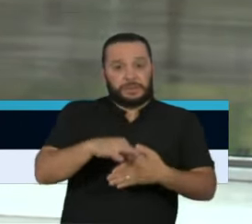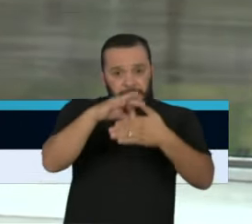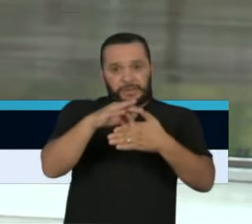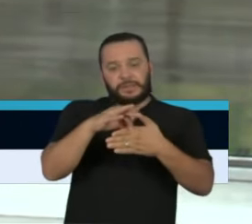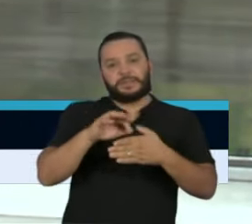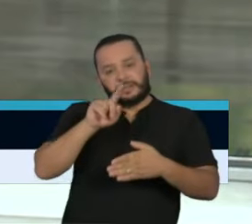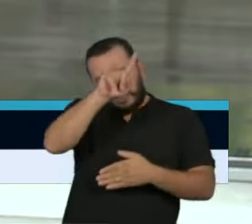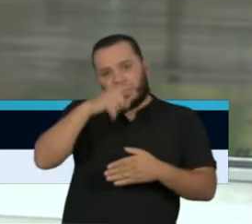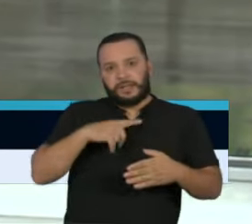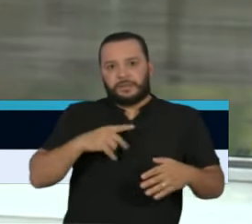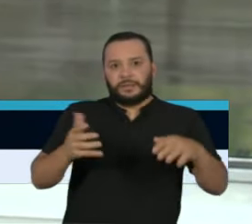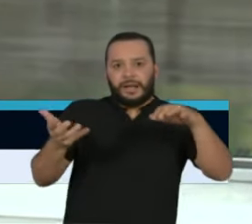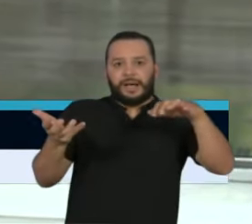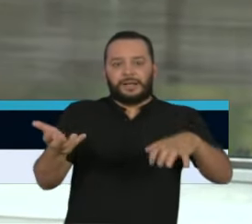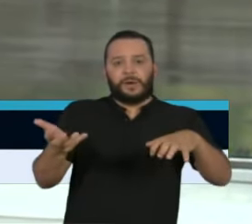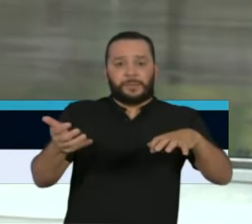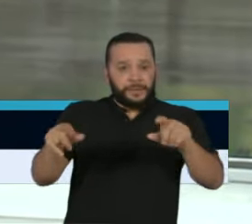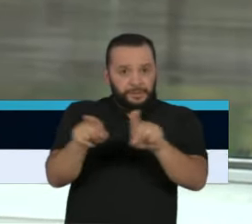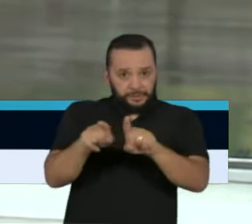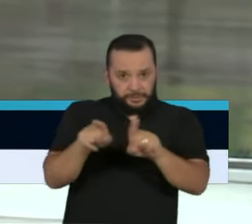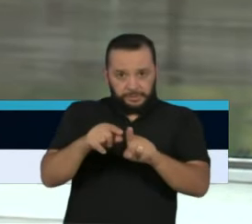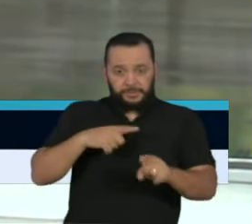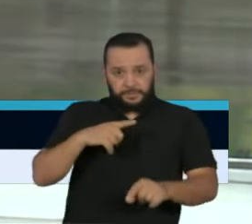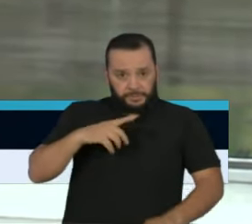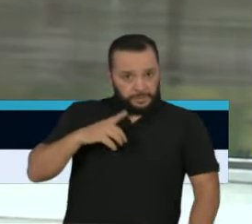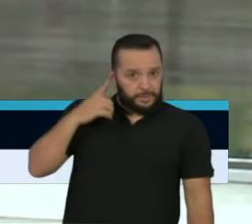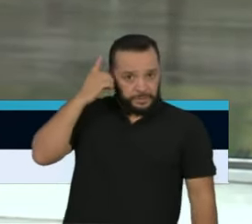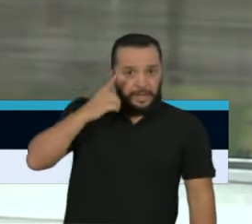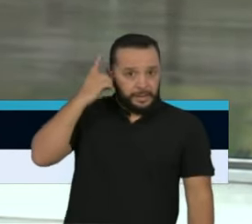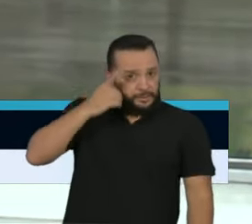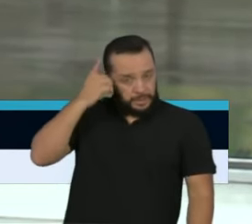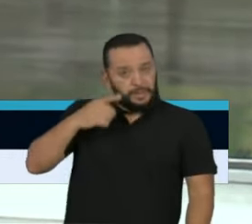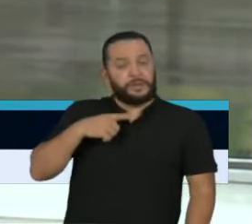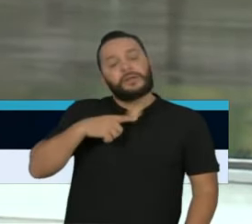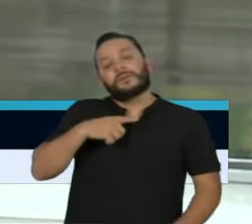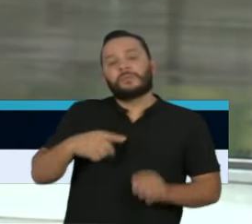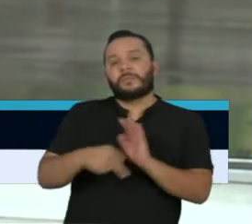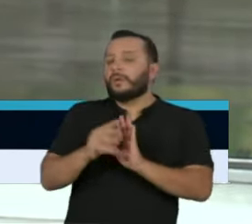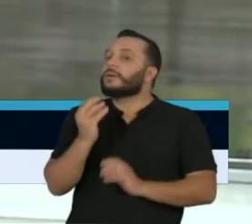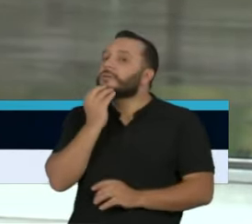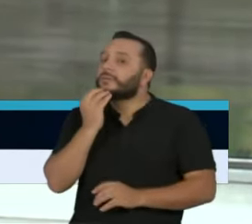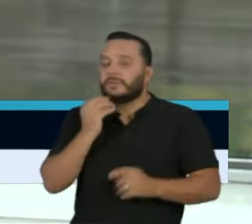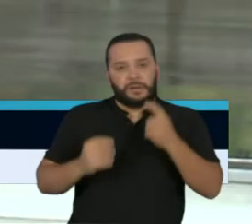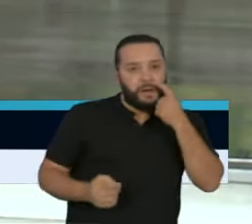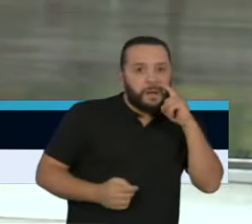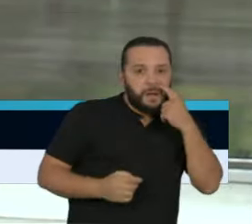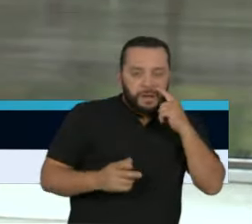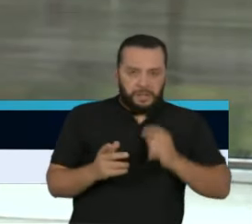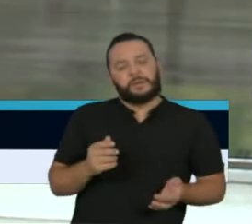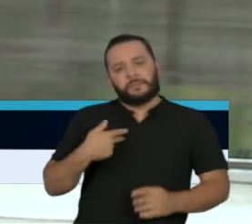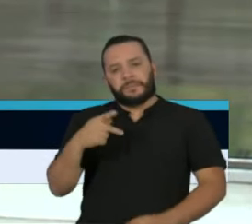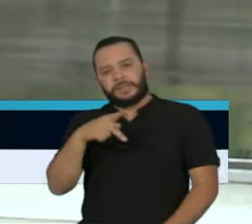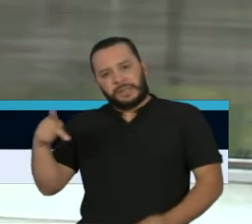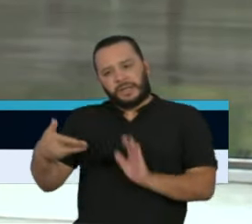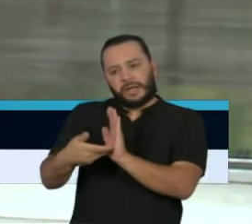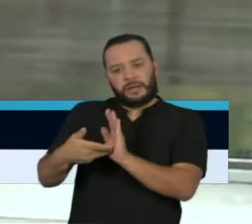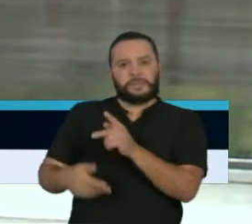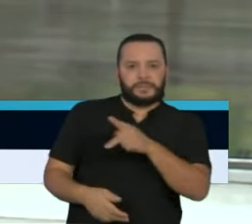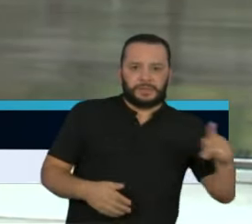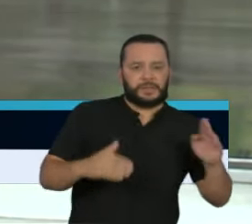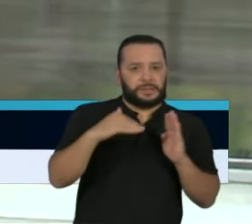Congresso Nacional, notadamente o deputado Rodrigo Maia e o senador Davi Alcolumbre, respectivamente presidente da Câmara e